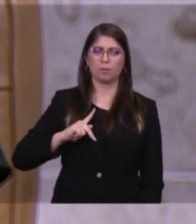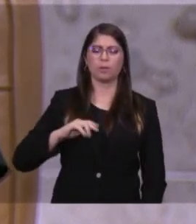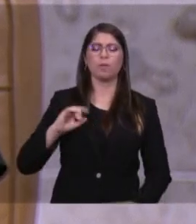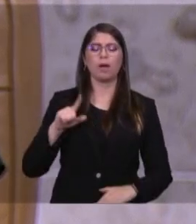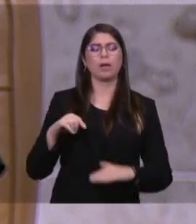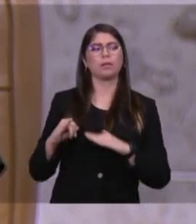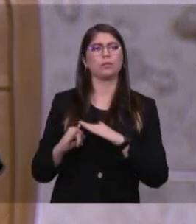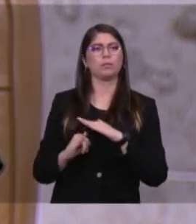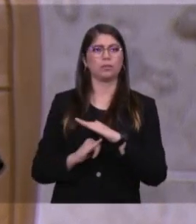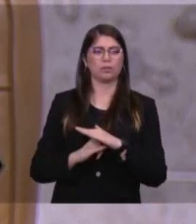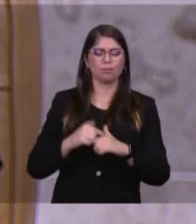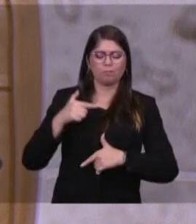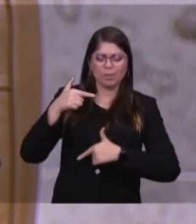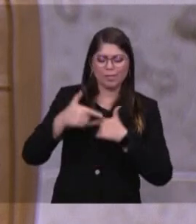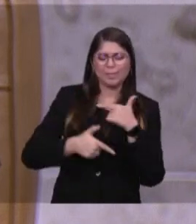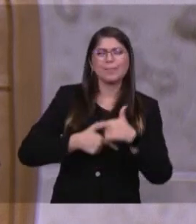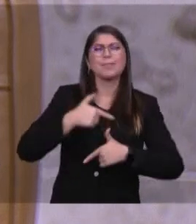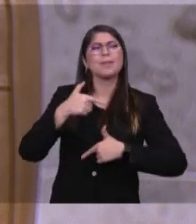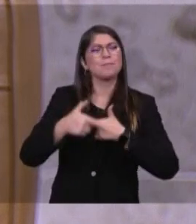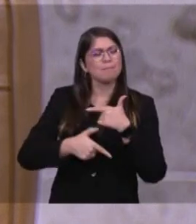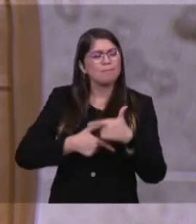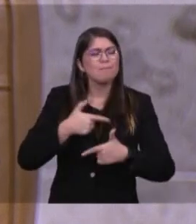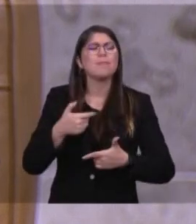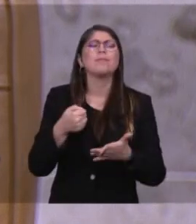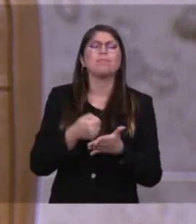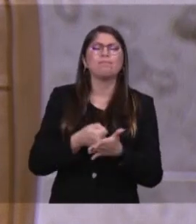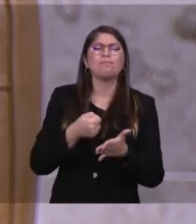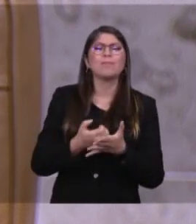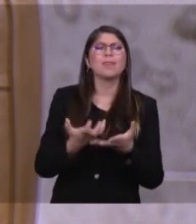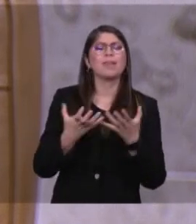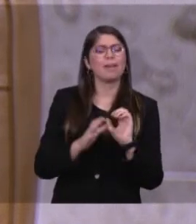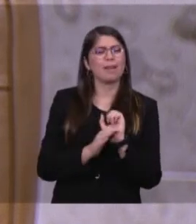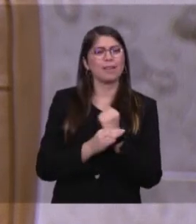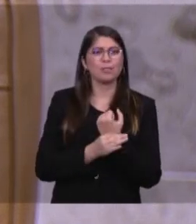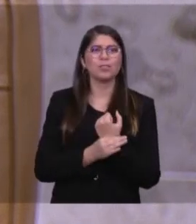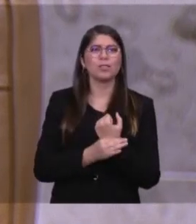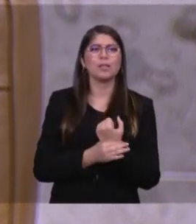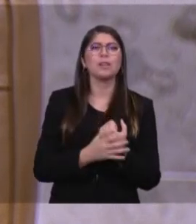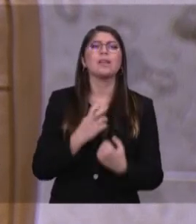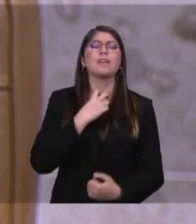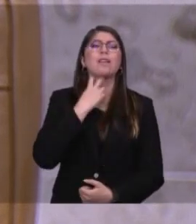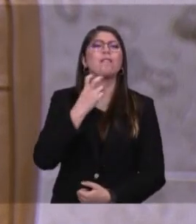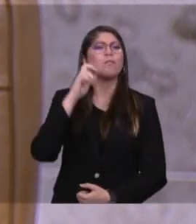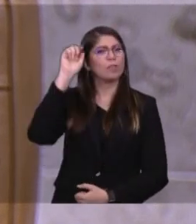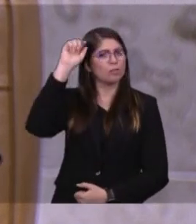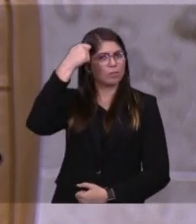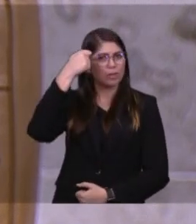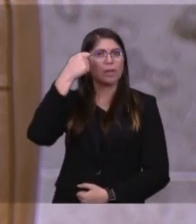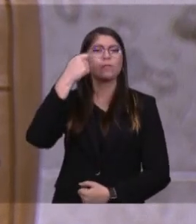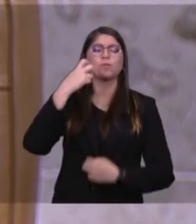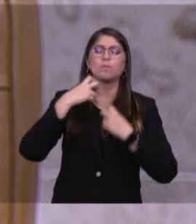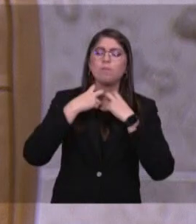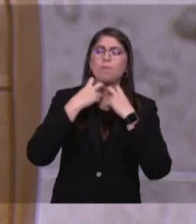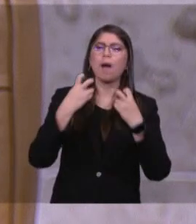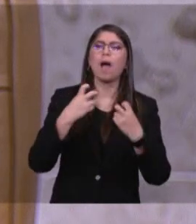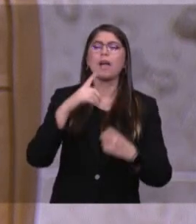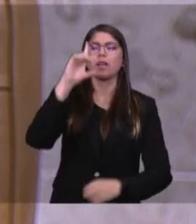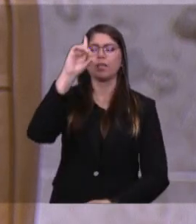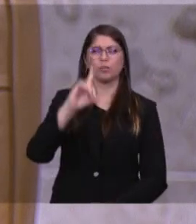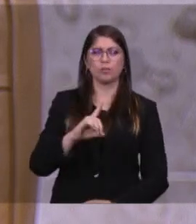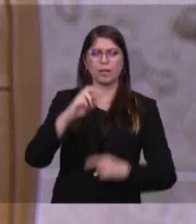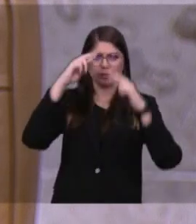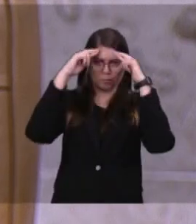instituição, trabalha incansavelmente para garantir que a voz dos negros seja ouvida, que seus direitos